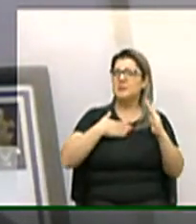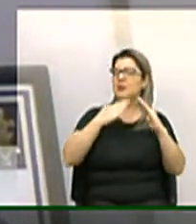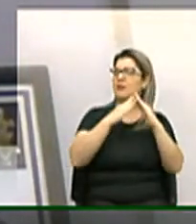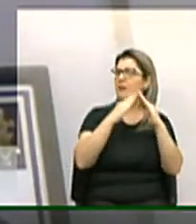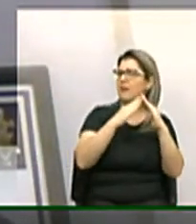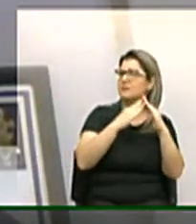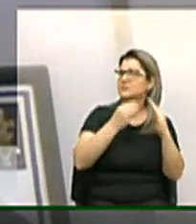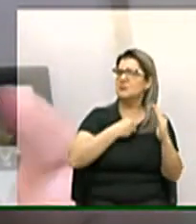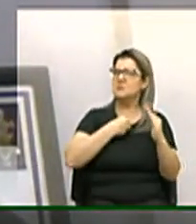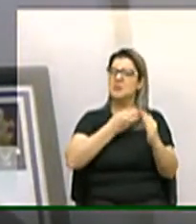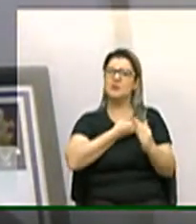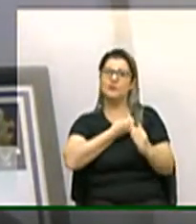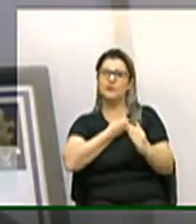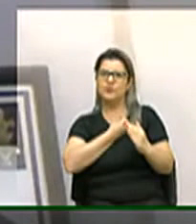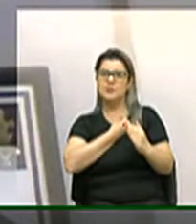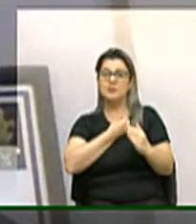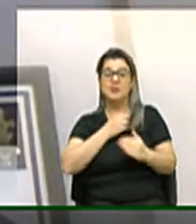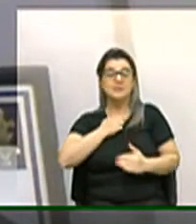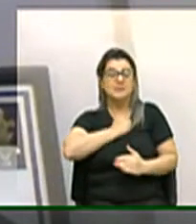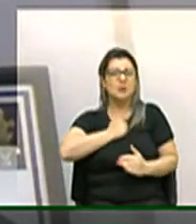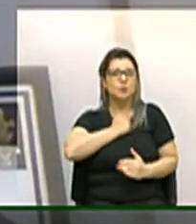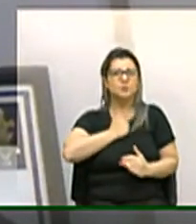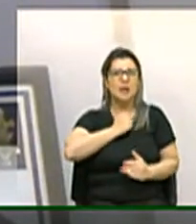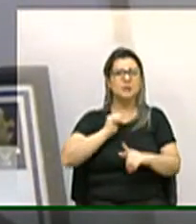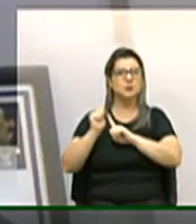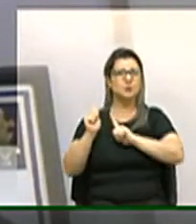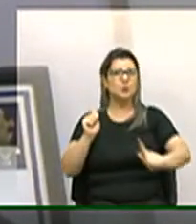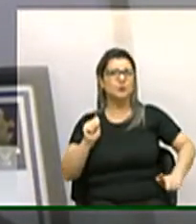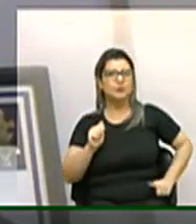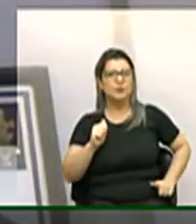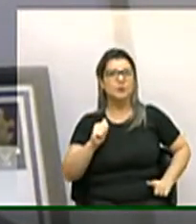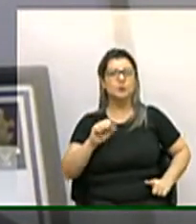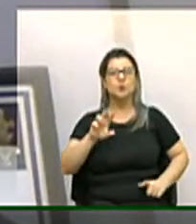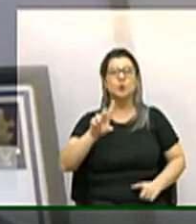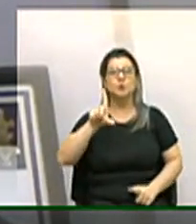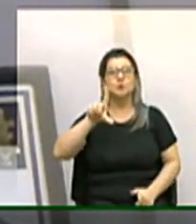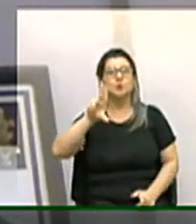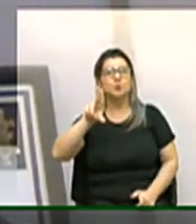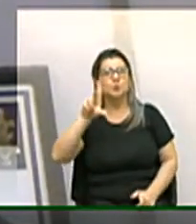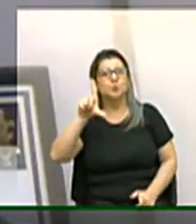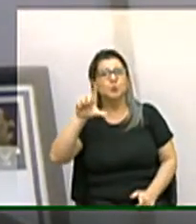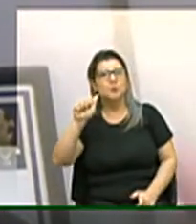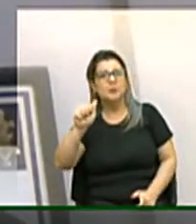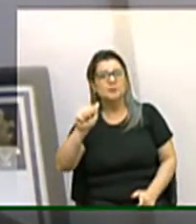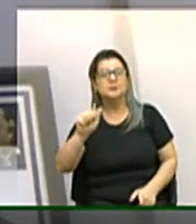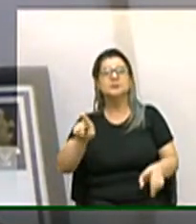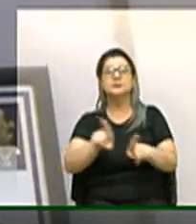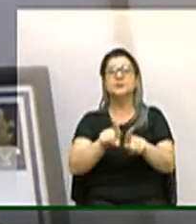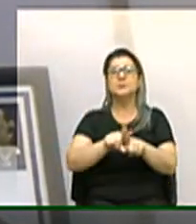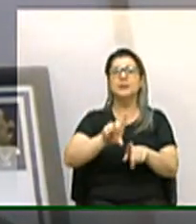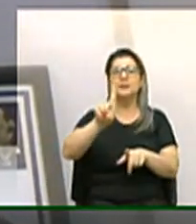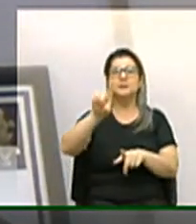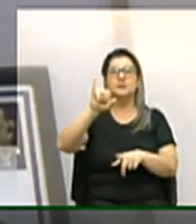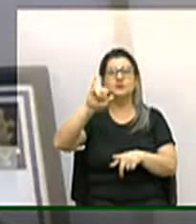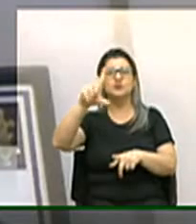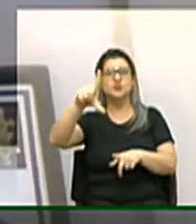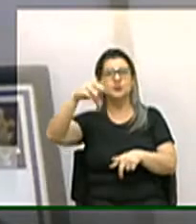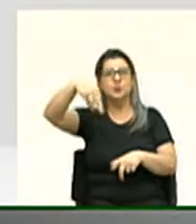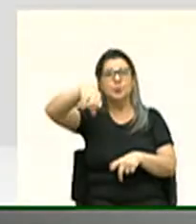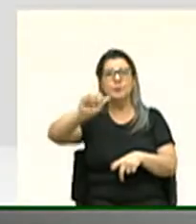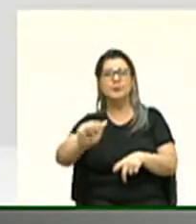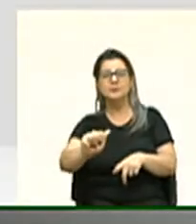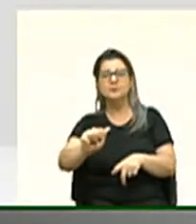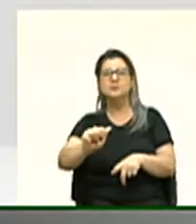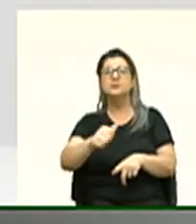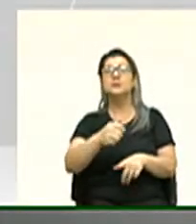Lula e como o da Dilma, que viabilizaram um programa que deu moradia própria a muitas famílias nesse Estado e nesse país. Hoje não acontece